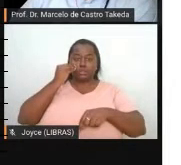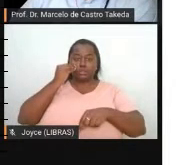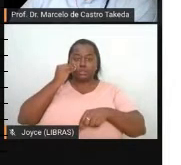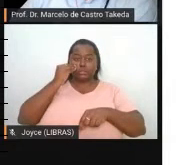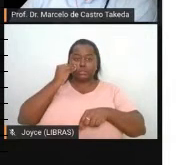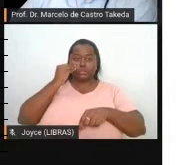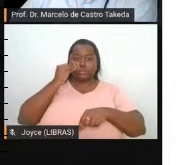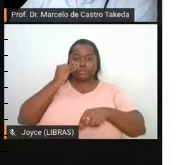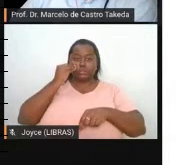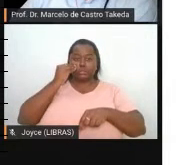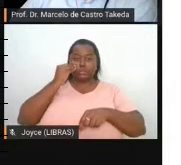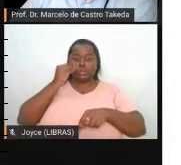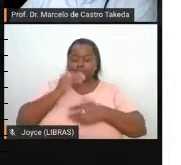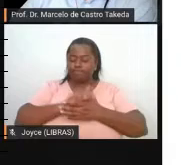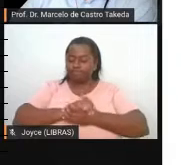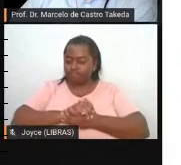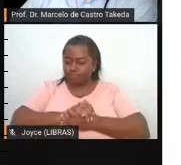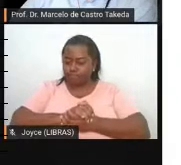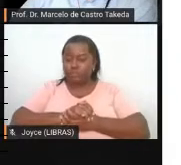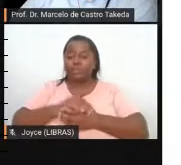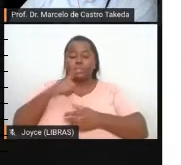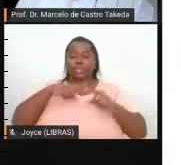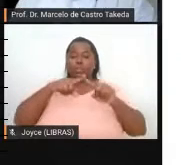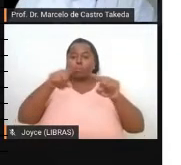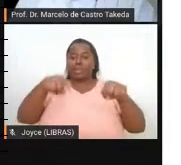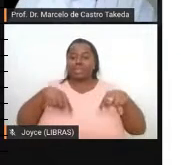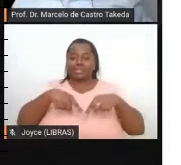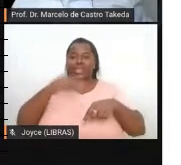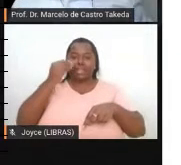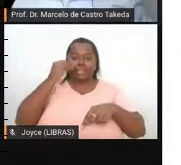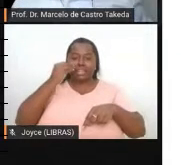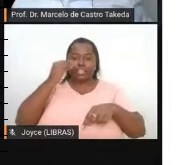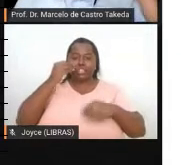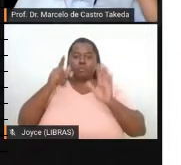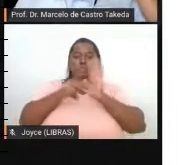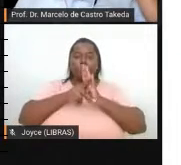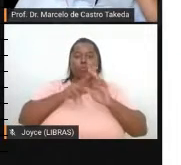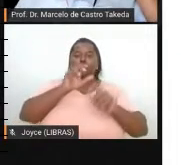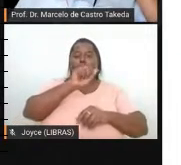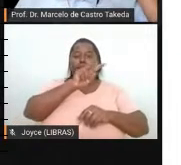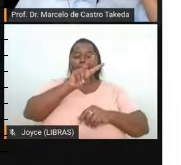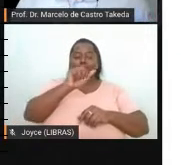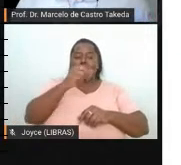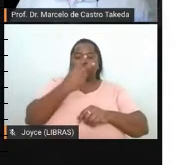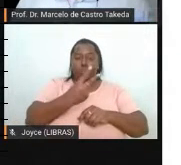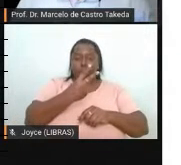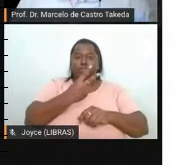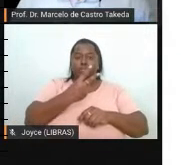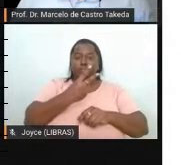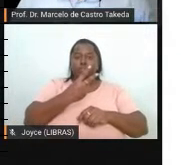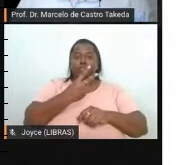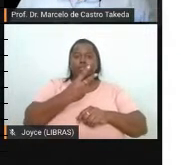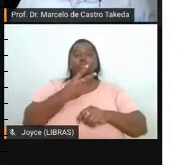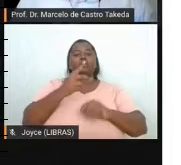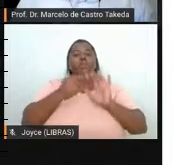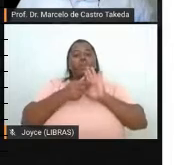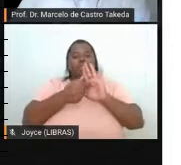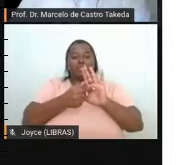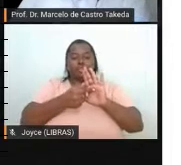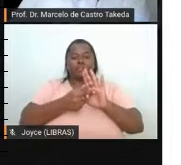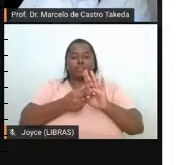desse endereço, ava2ead.tempos de aplicação. Para essa apresentação, nós